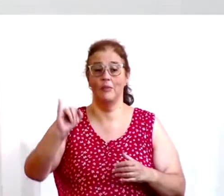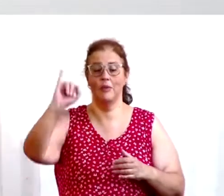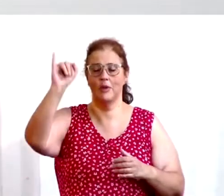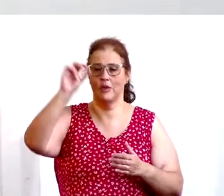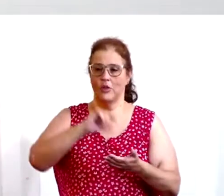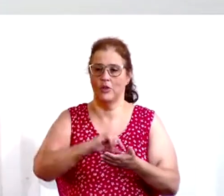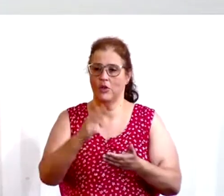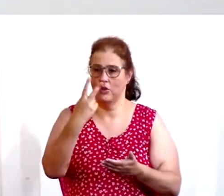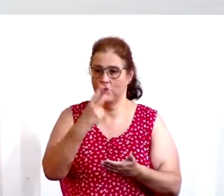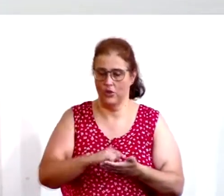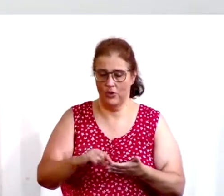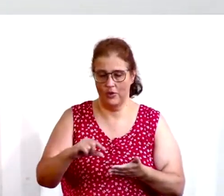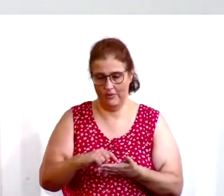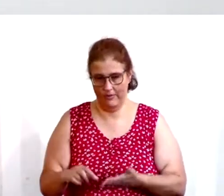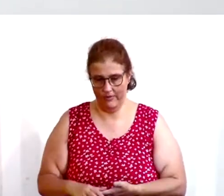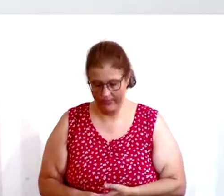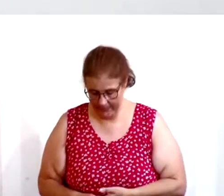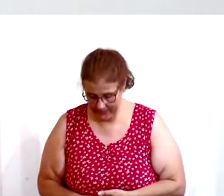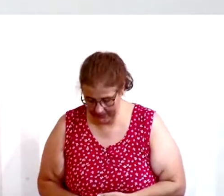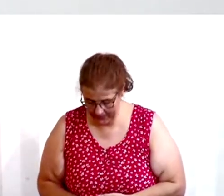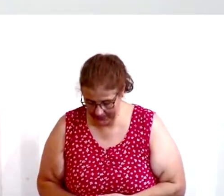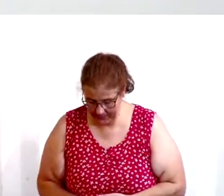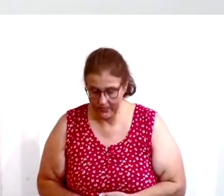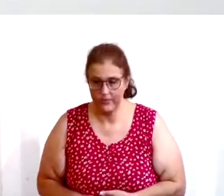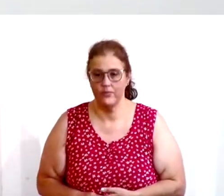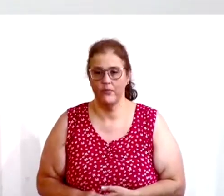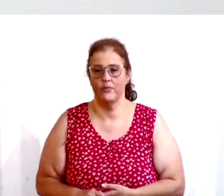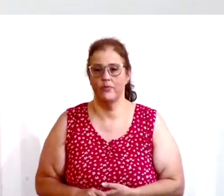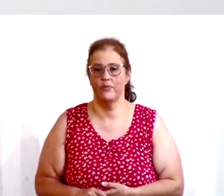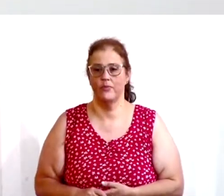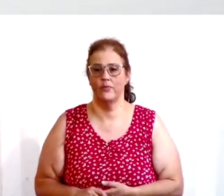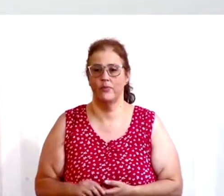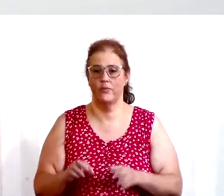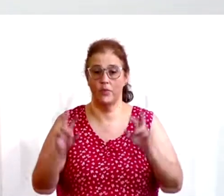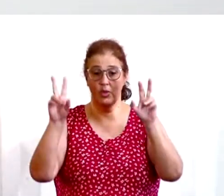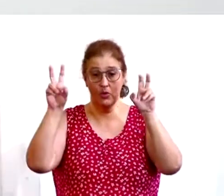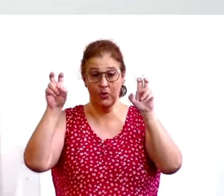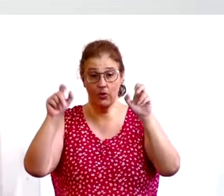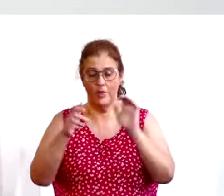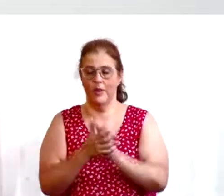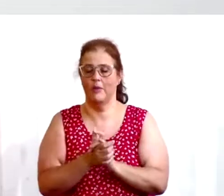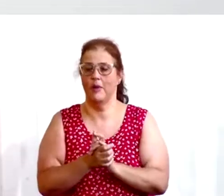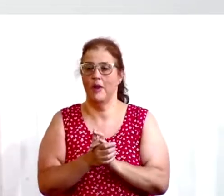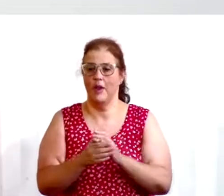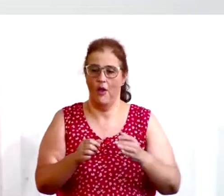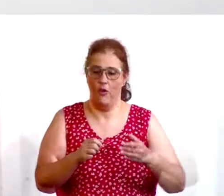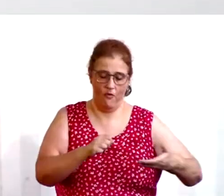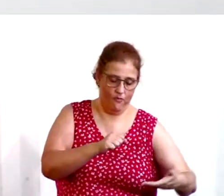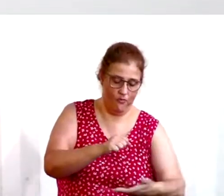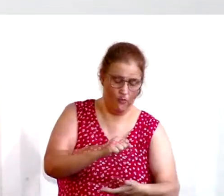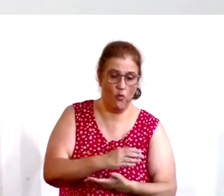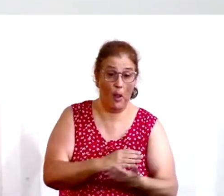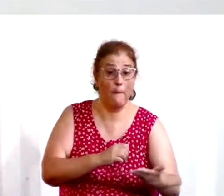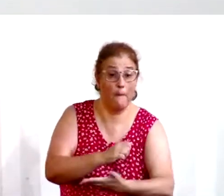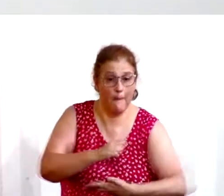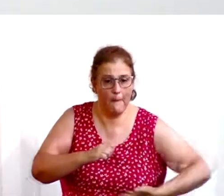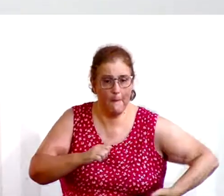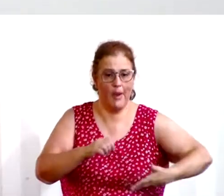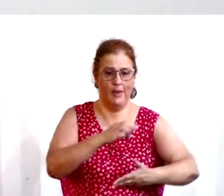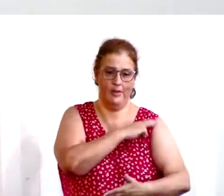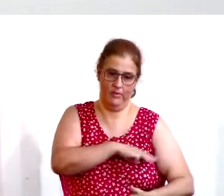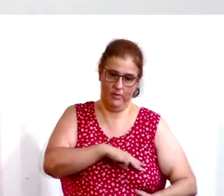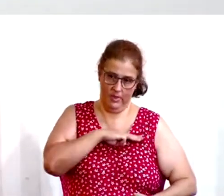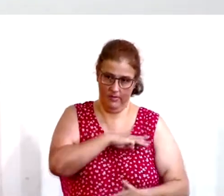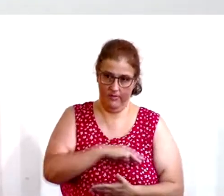2 versículos, meus irmãos, é realmente muito grande. Meu tema é o fundamento da missão nessa manhã. Eu vou ler os 2